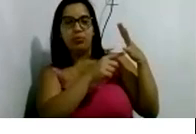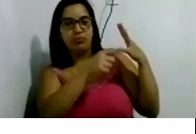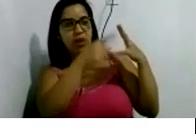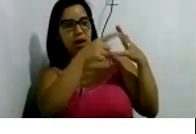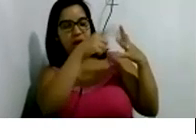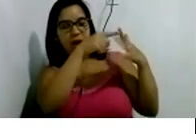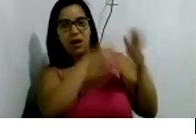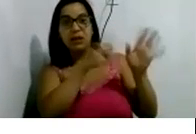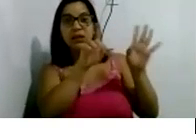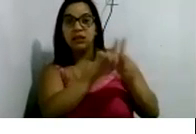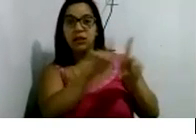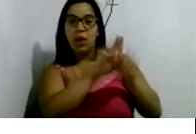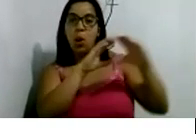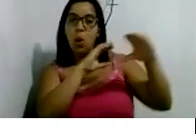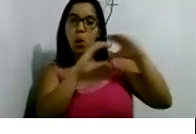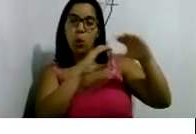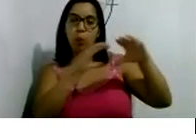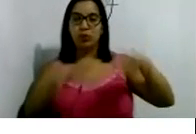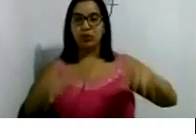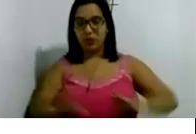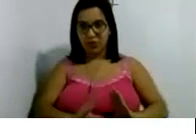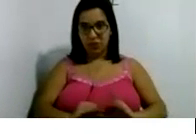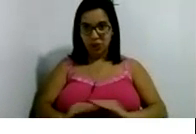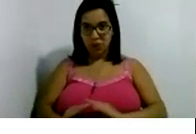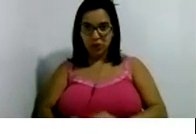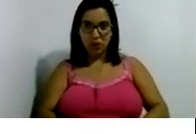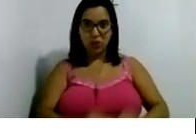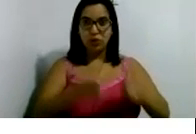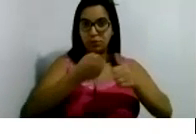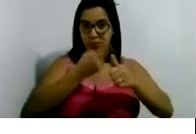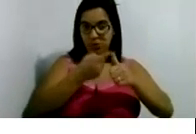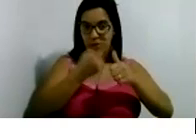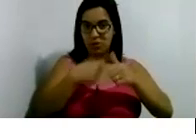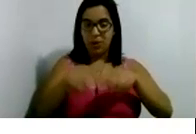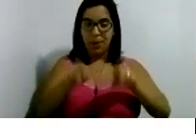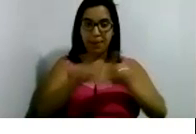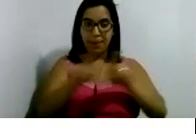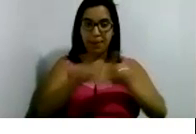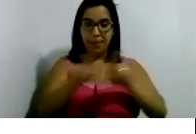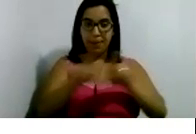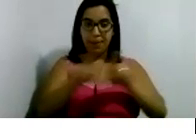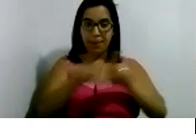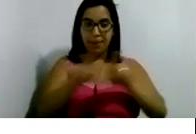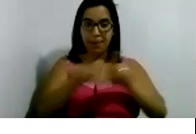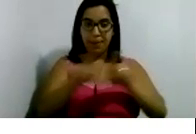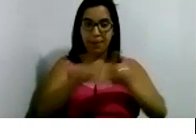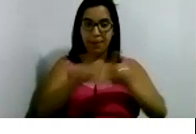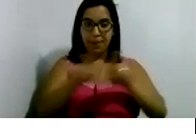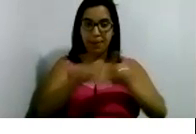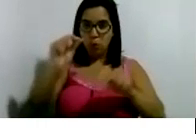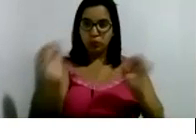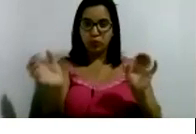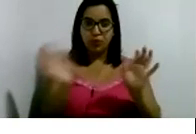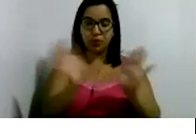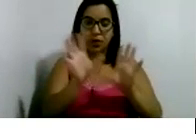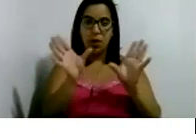E a comunicação entre o intestino primordial e a vesícula umbilical é reduzida a um ducto delgado, que